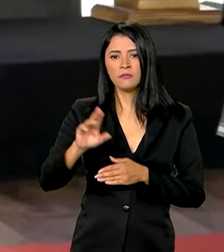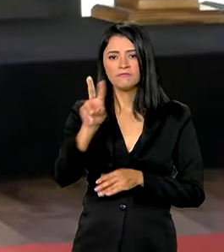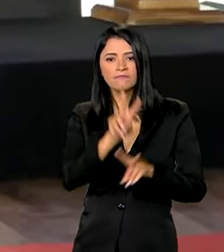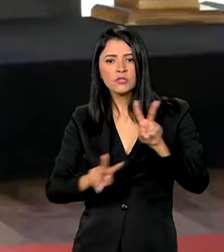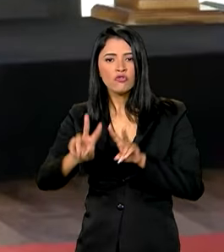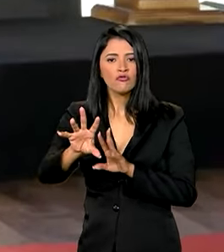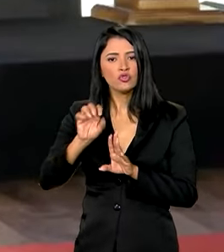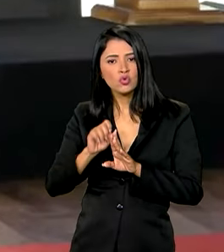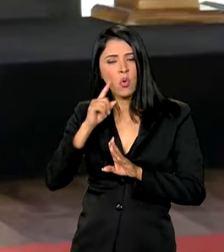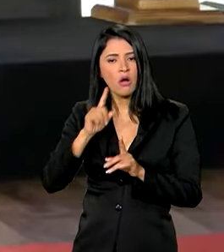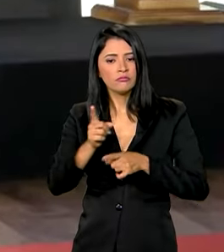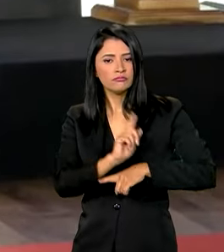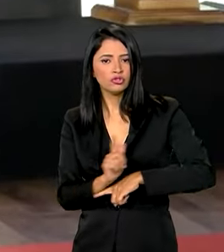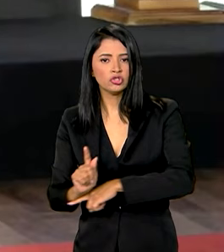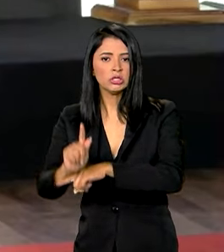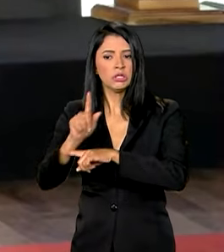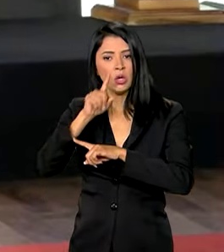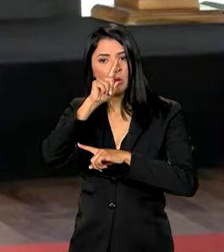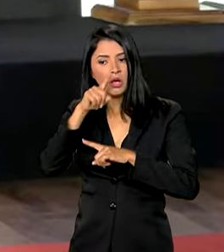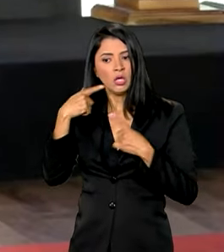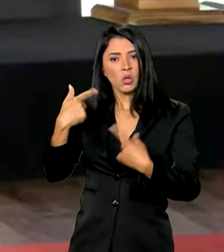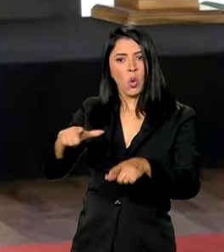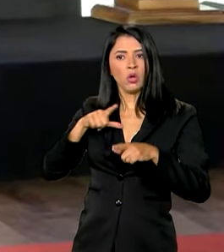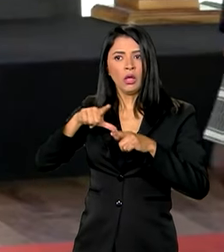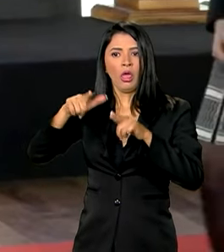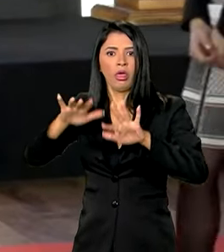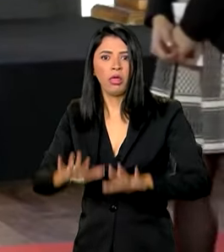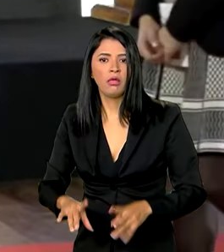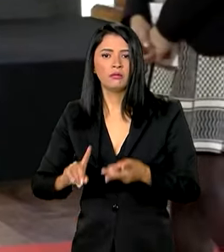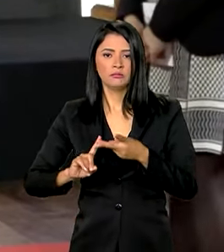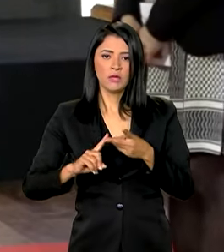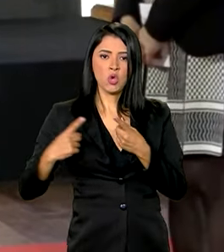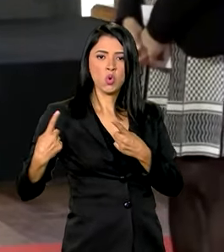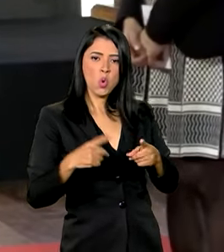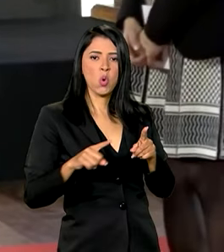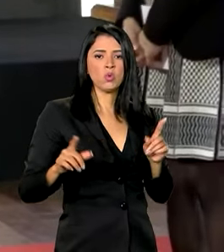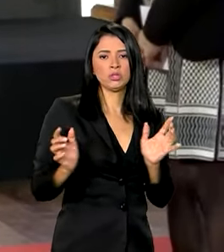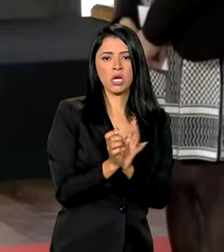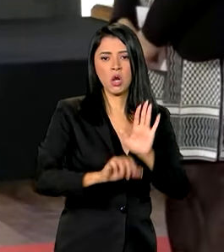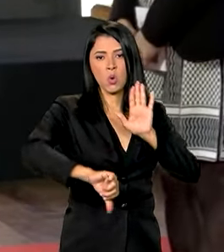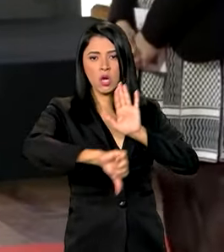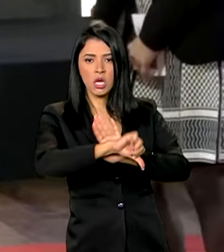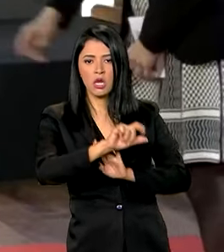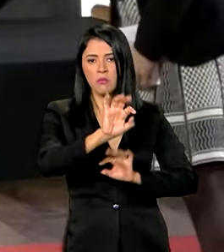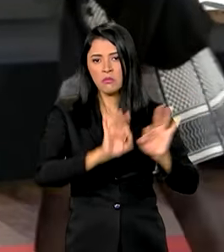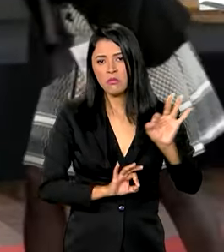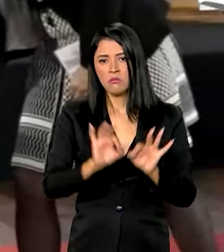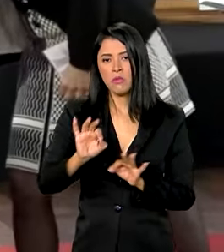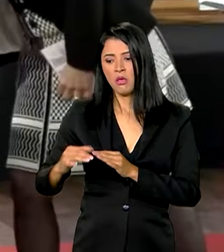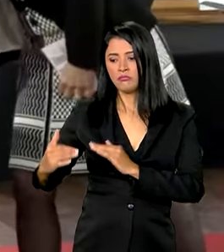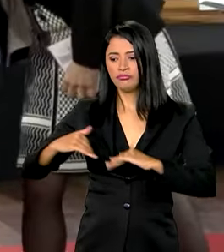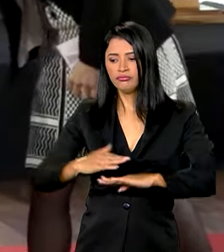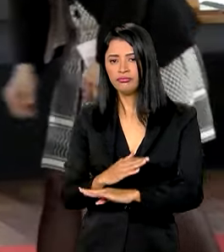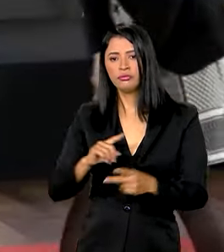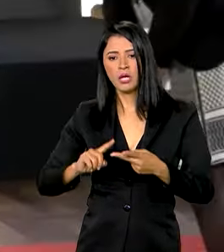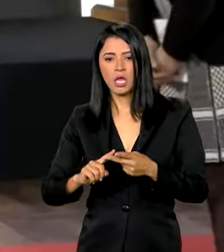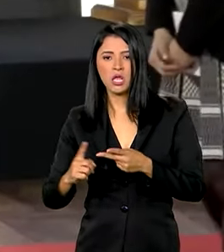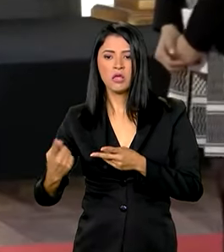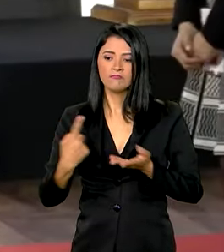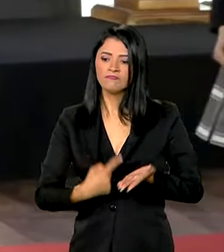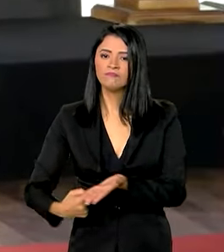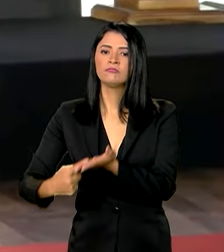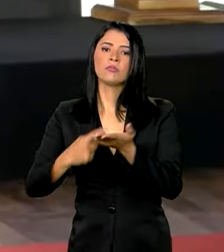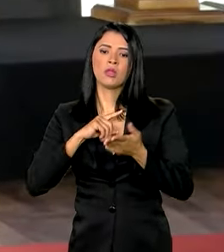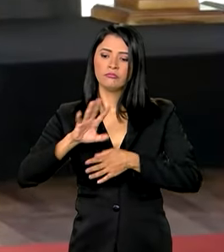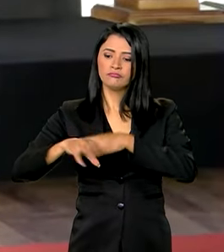audiovisual, gestão integral de risco de desastres, combate ao crime organizado transnacional e convênios de